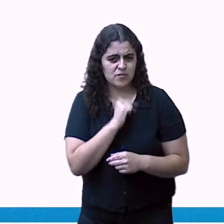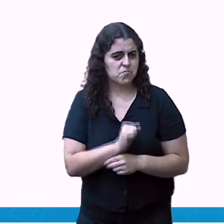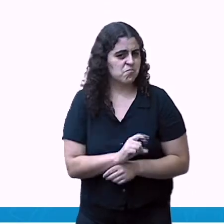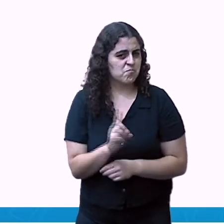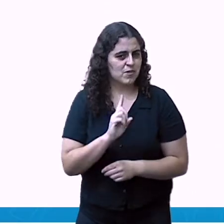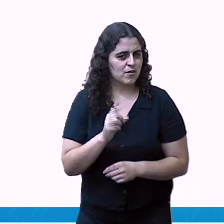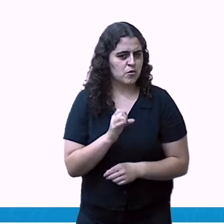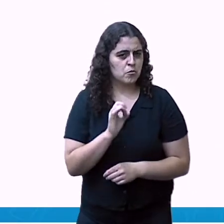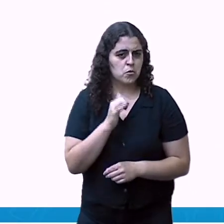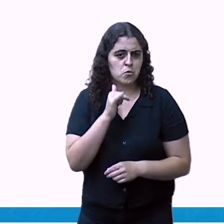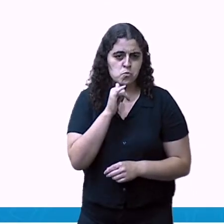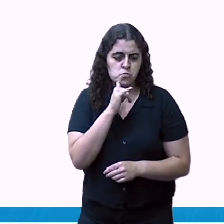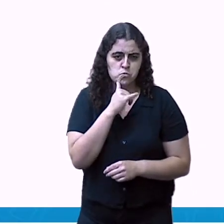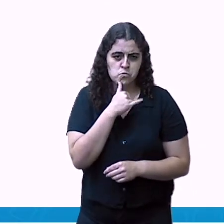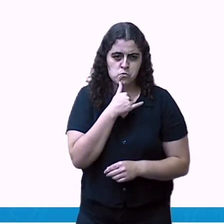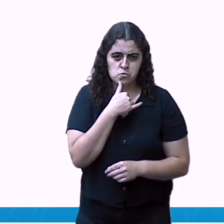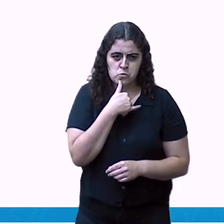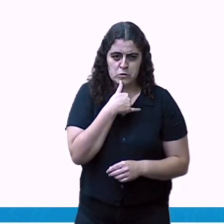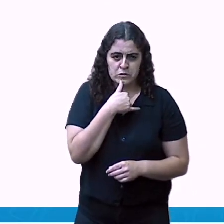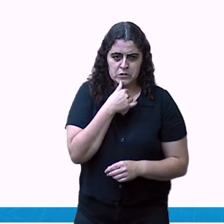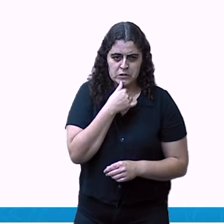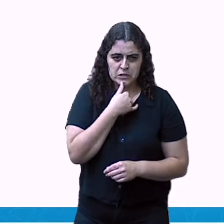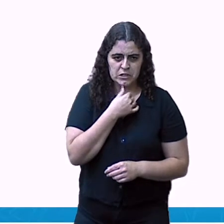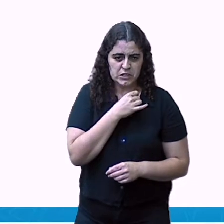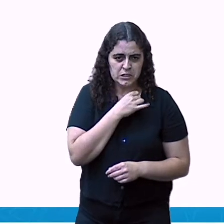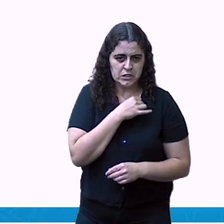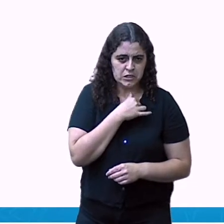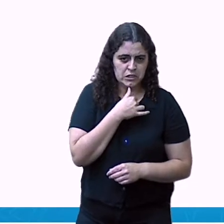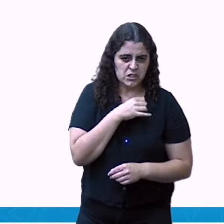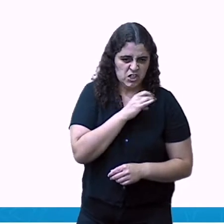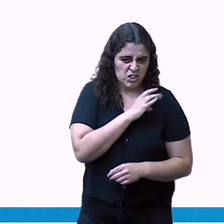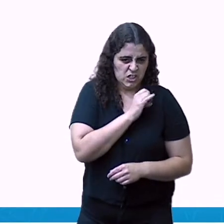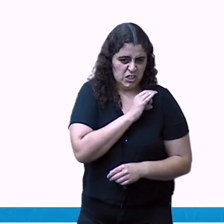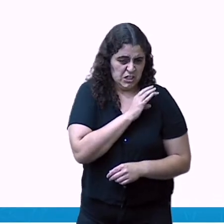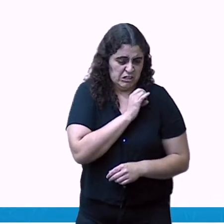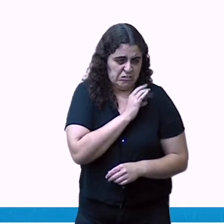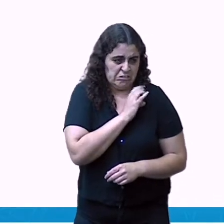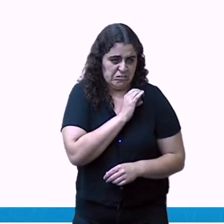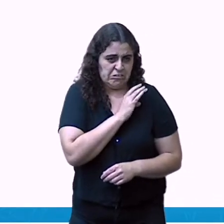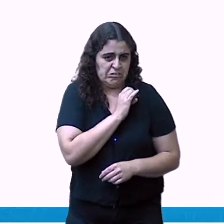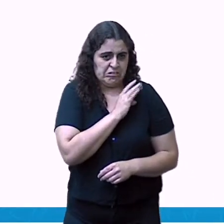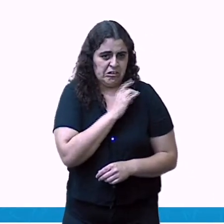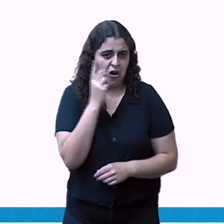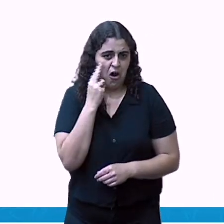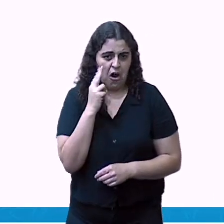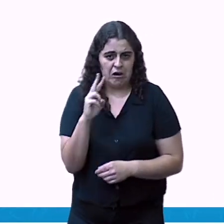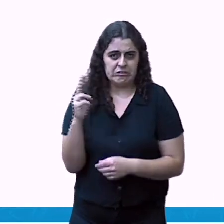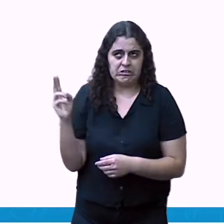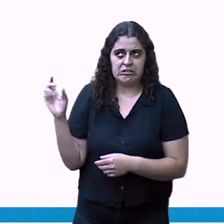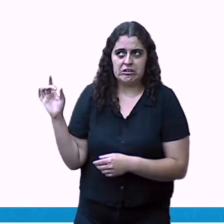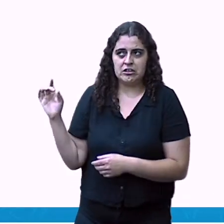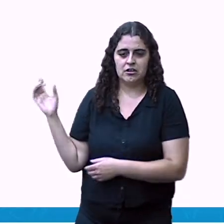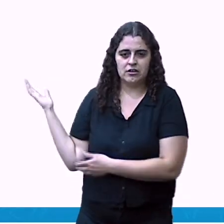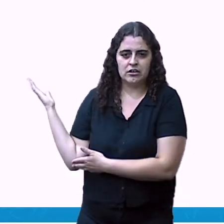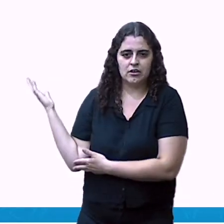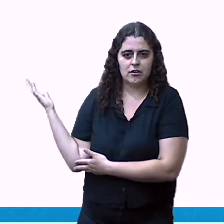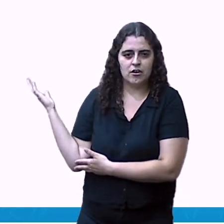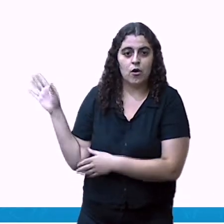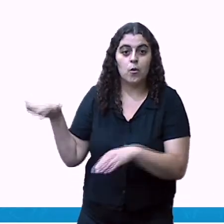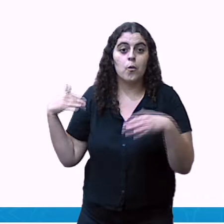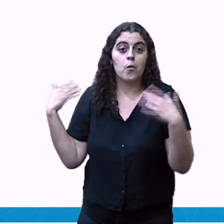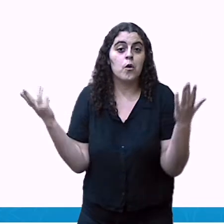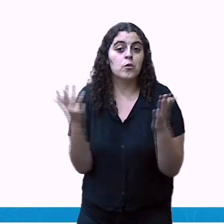É mais ou menos assim, né? A nossa expressão, olha, ai que medo. Olha.